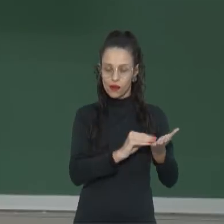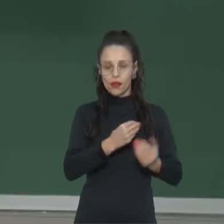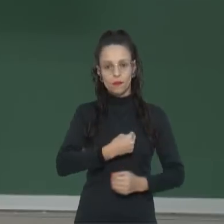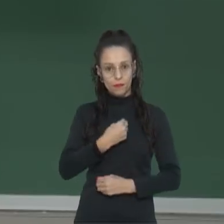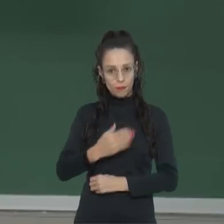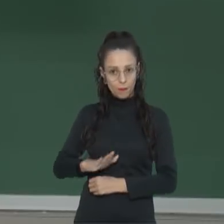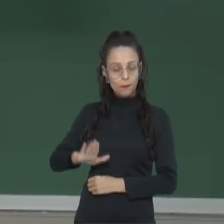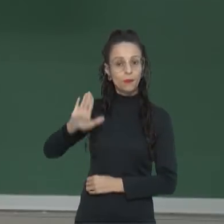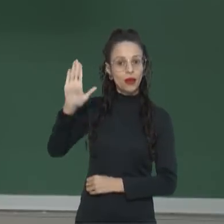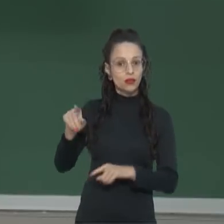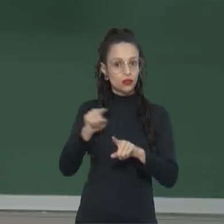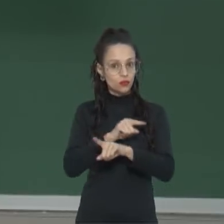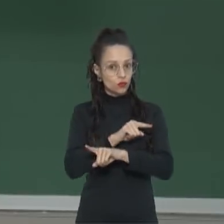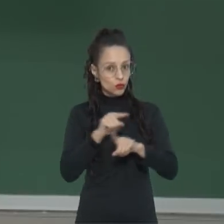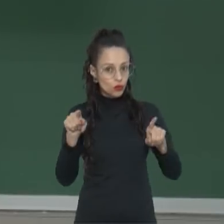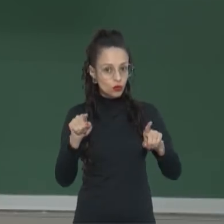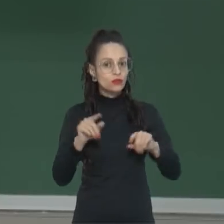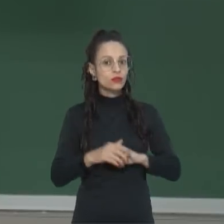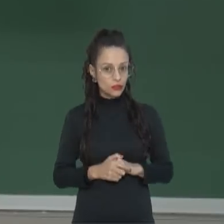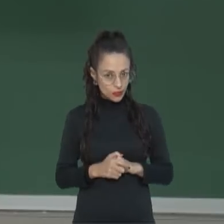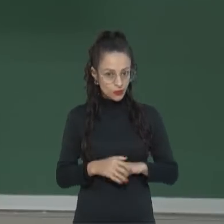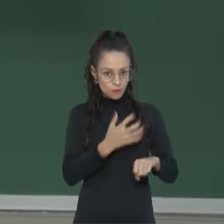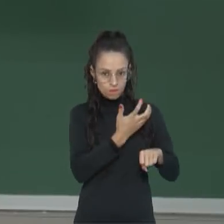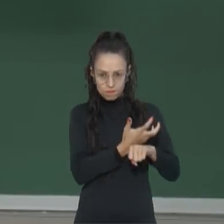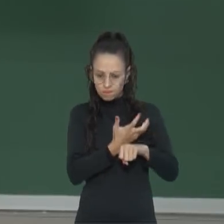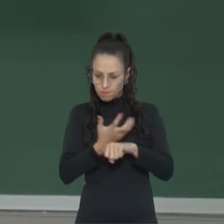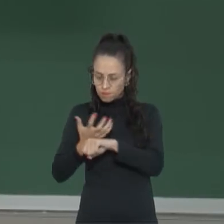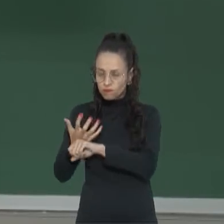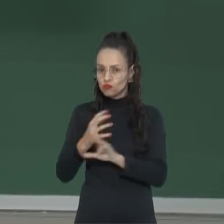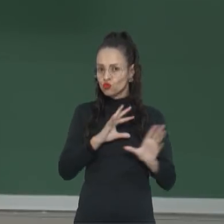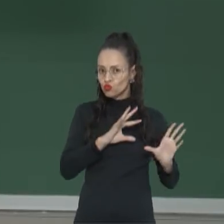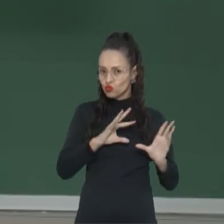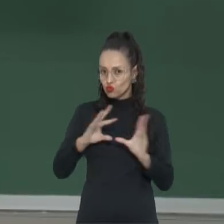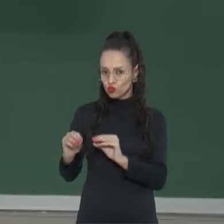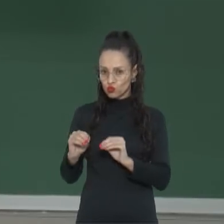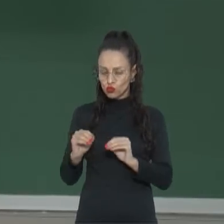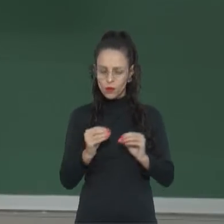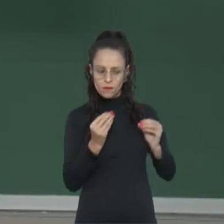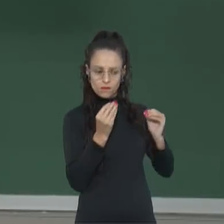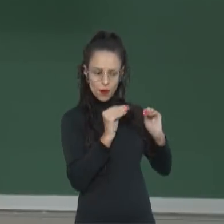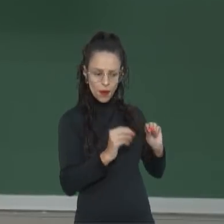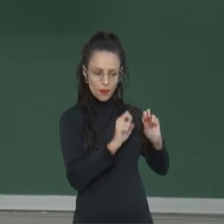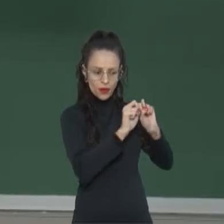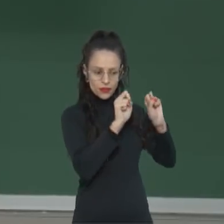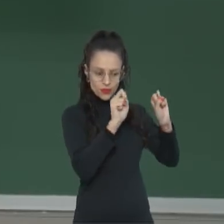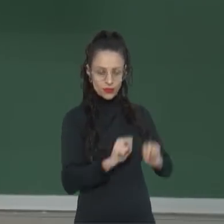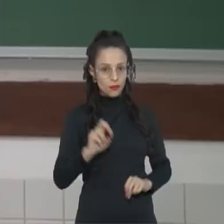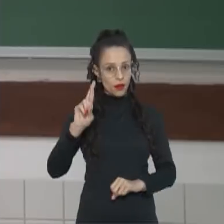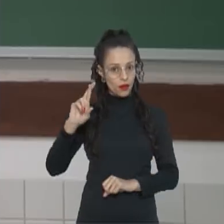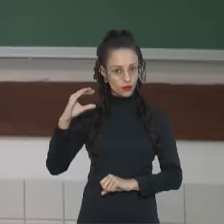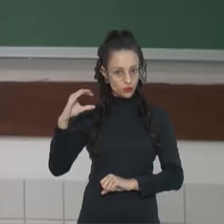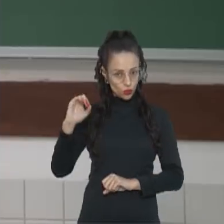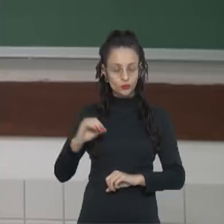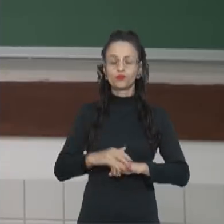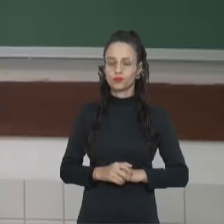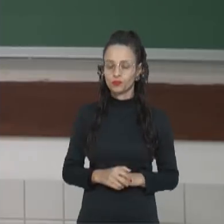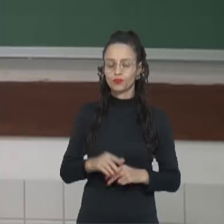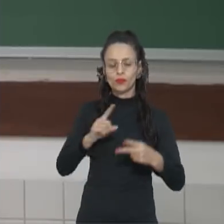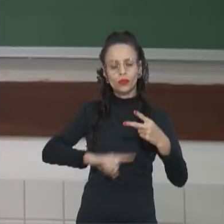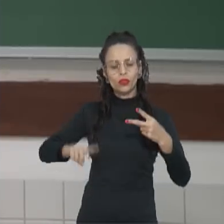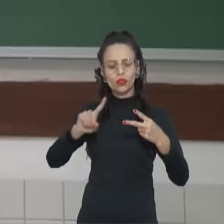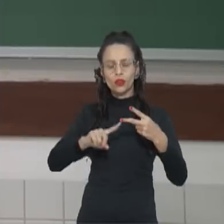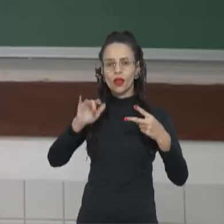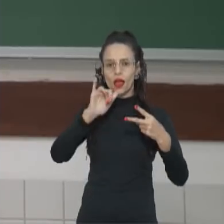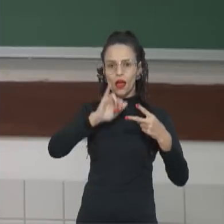a presença de vocês para os professores das disciplinas em geral, inclusive, né, colocarem no sistema do RCO. Próximo recado, poxa professor, eu estou na